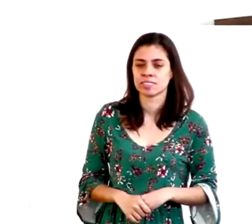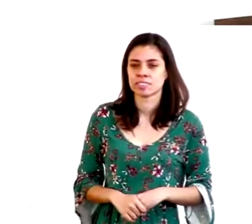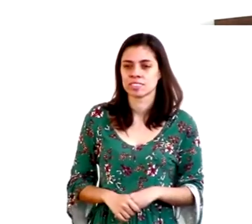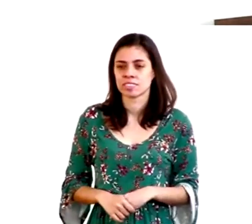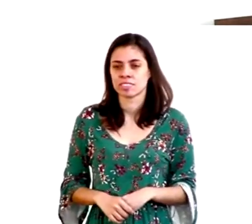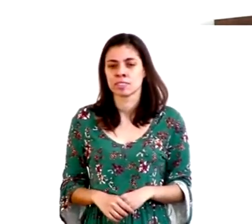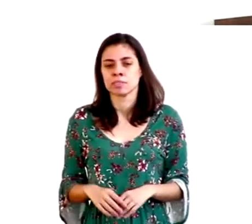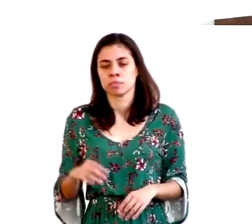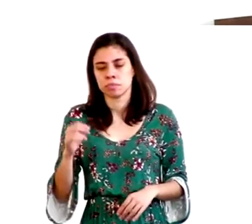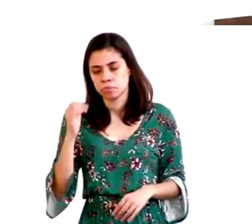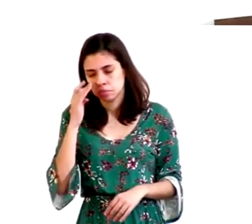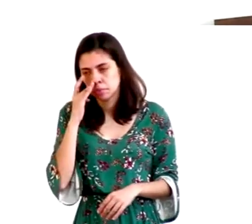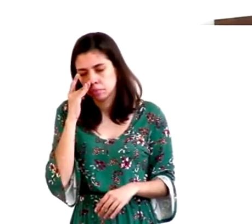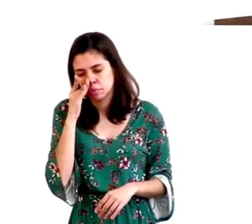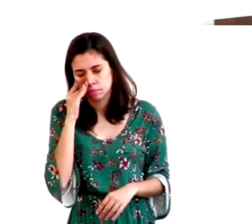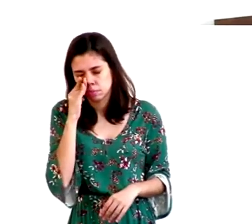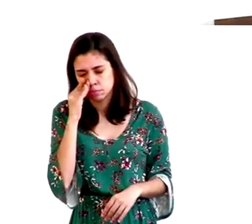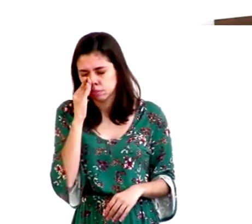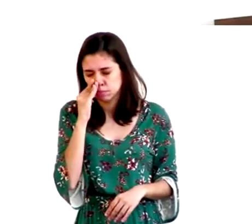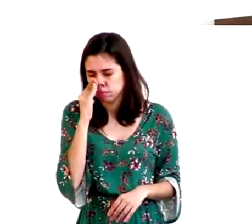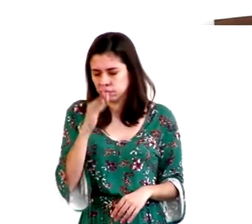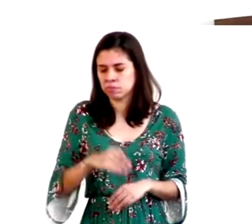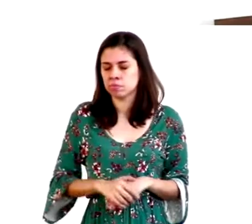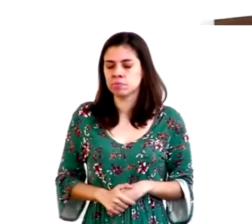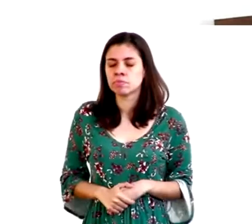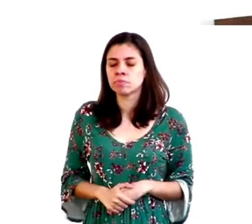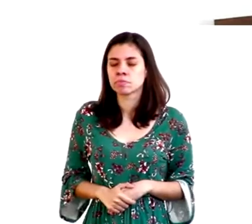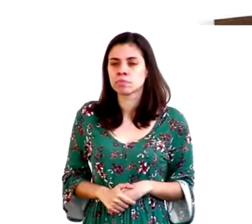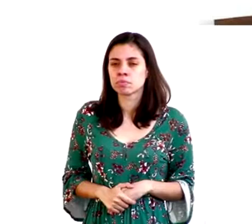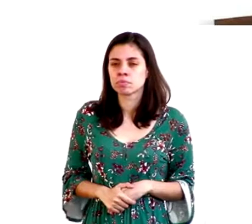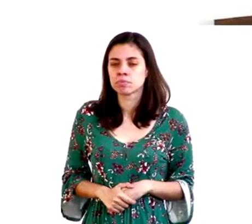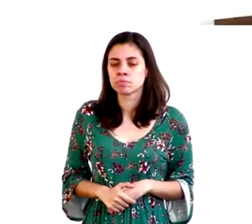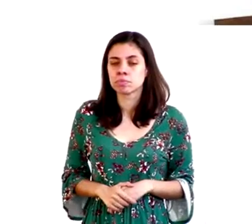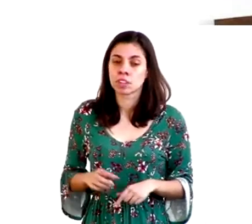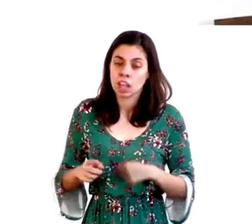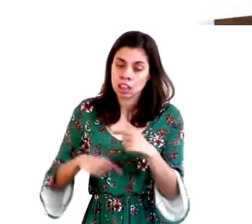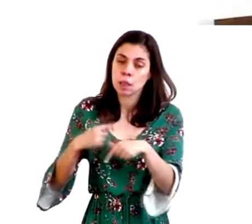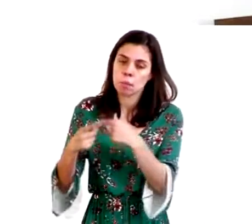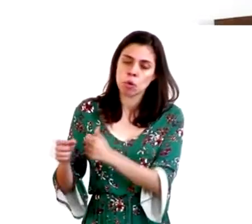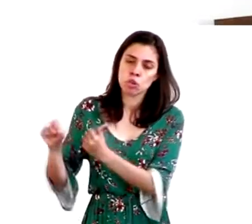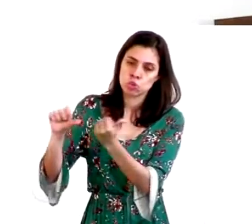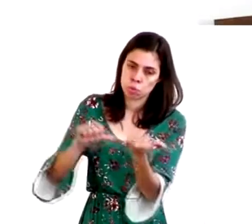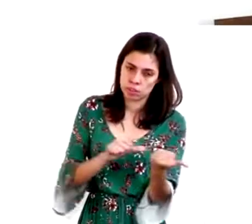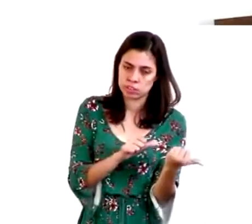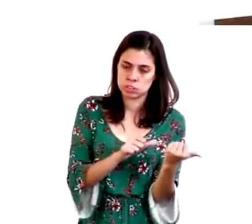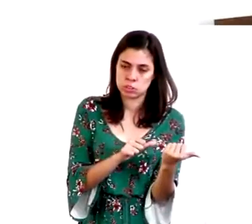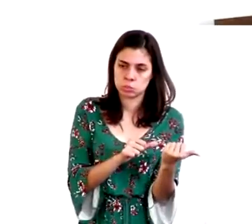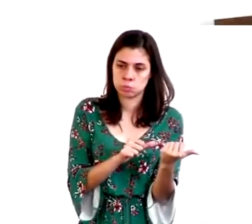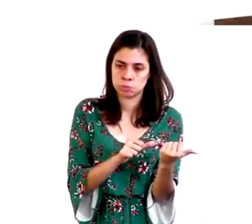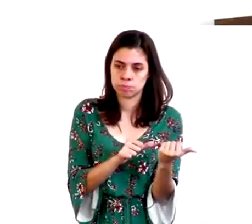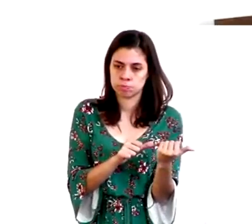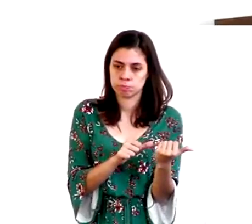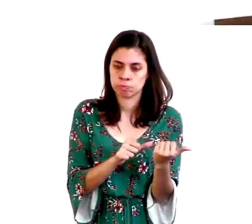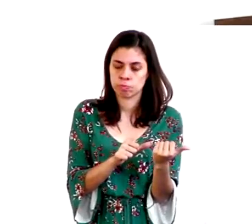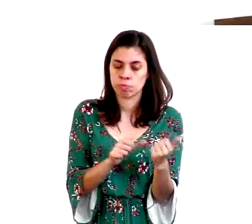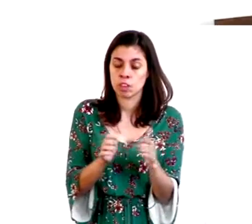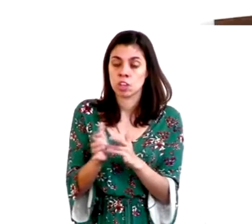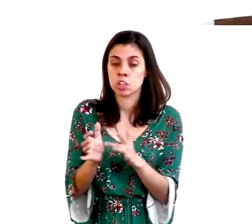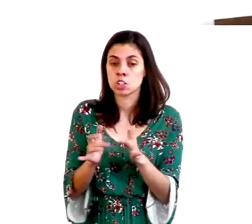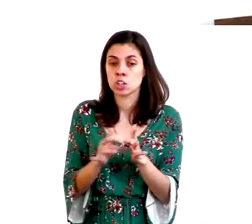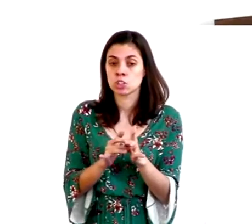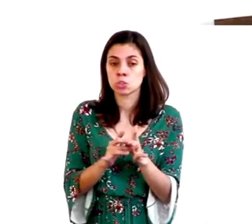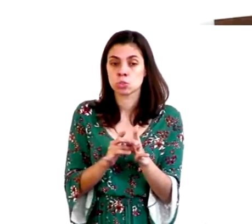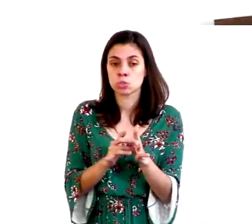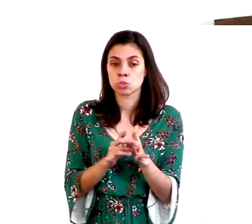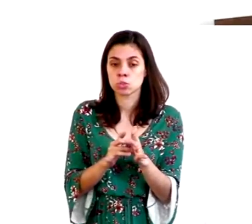Deus feito homem. Depois de haver sido batizado, ele é conduzido ao deserto pelo Espírito